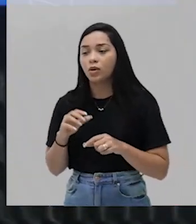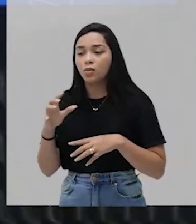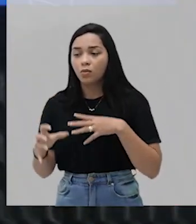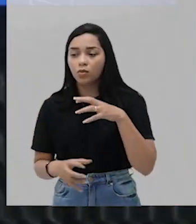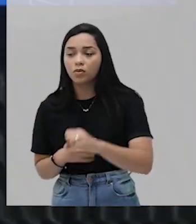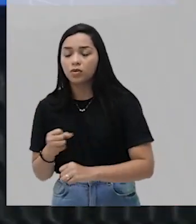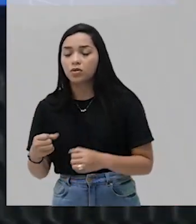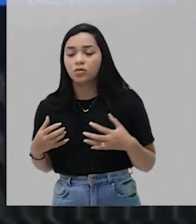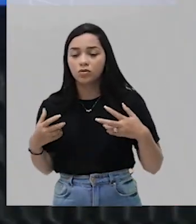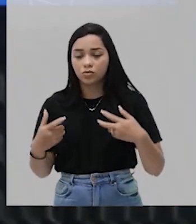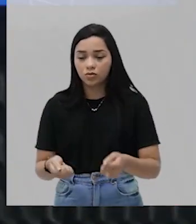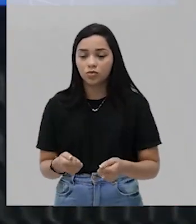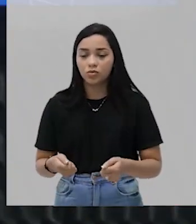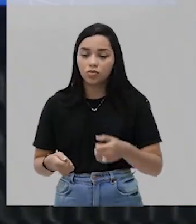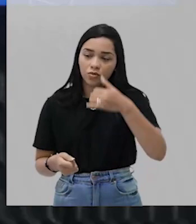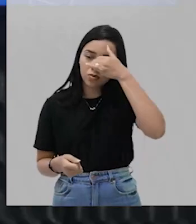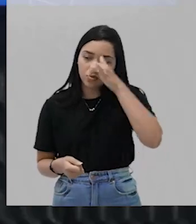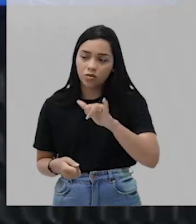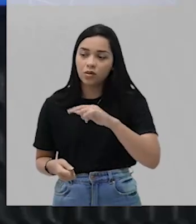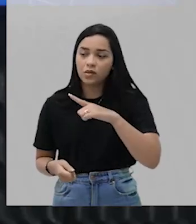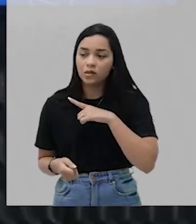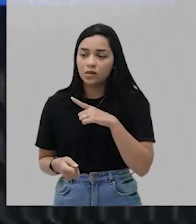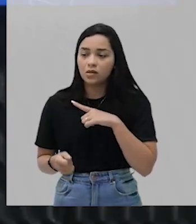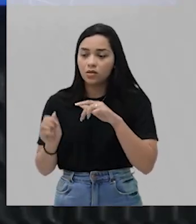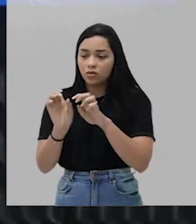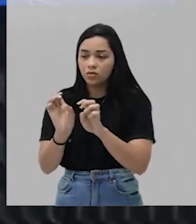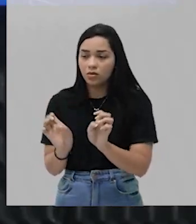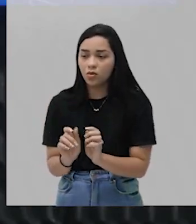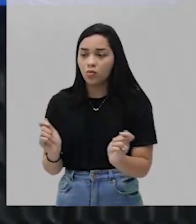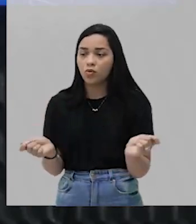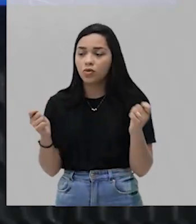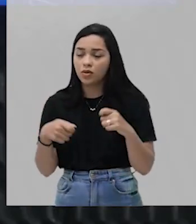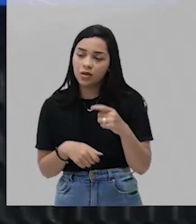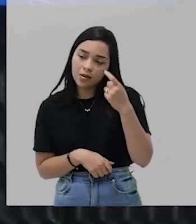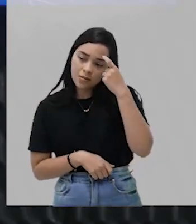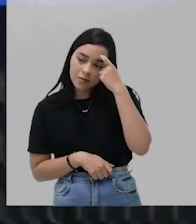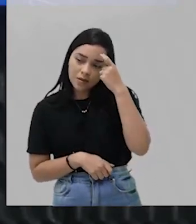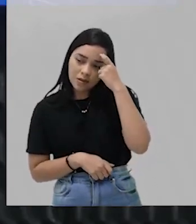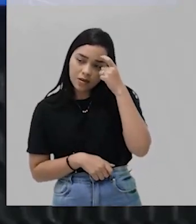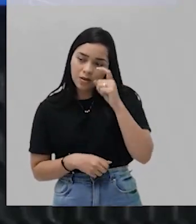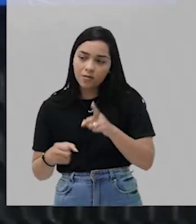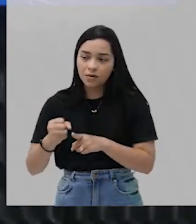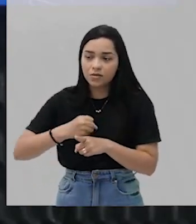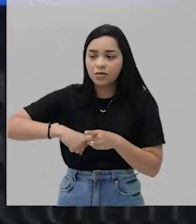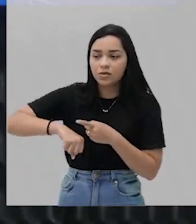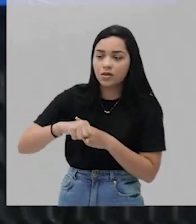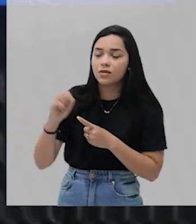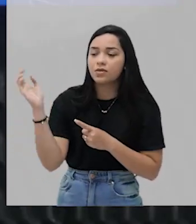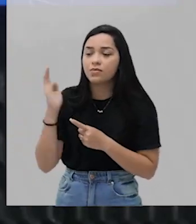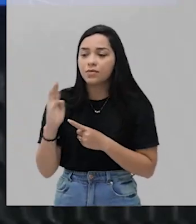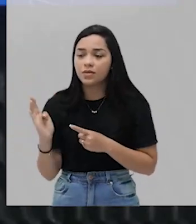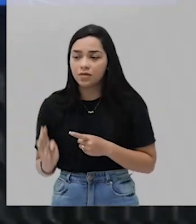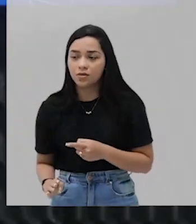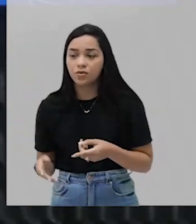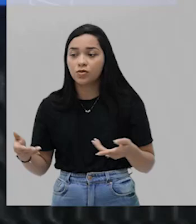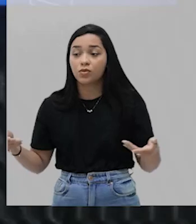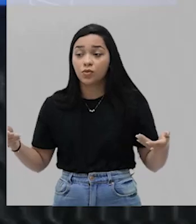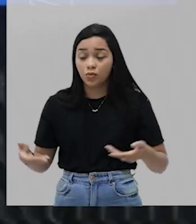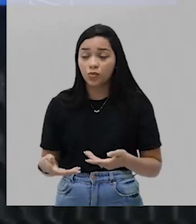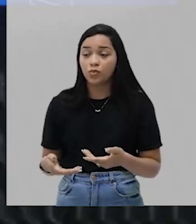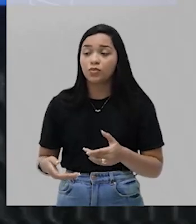buscar todo esse combate do racismo estrutural para se pensar em uma sociedade brasileira